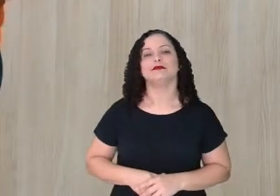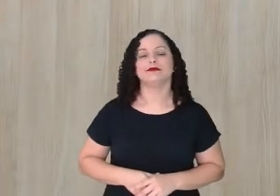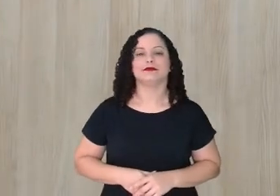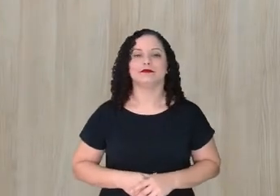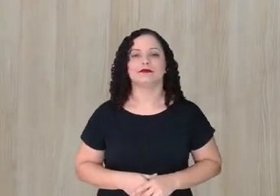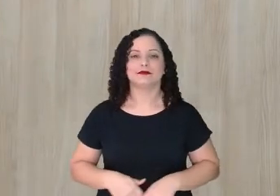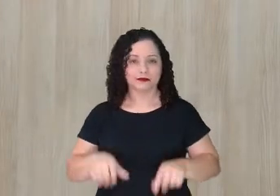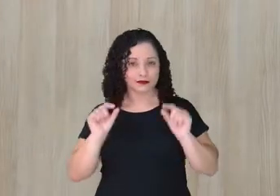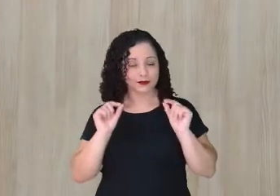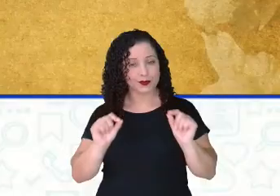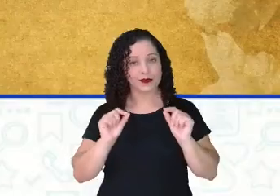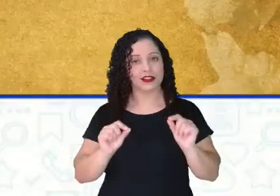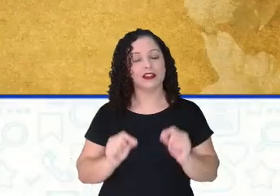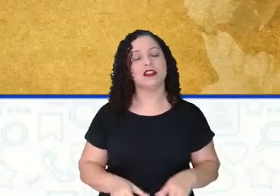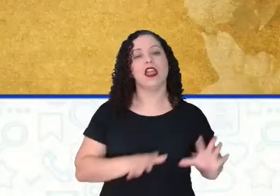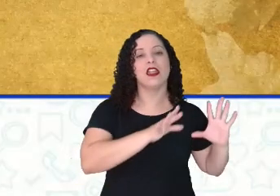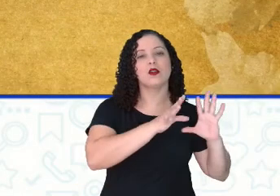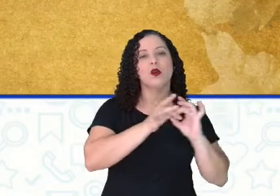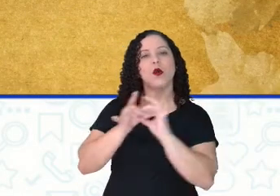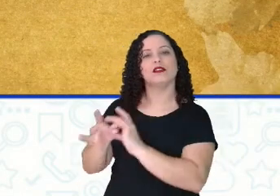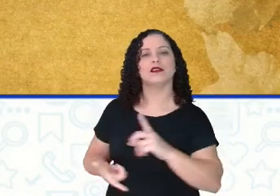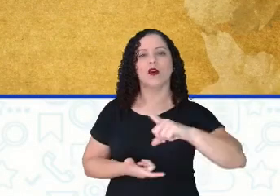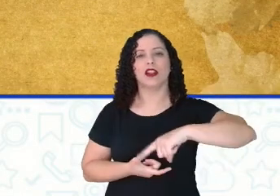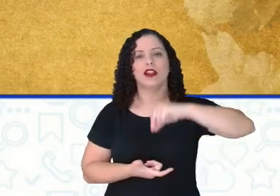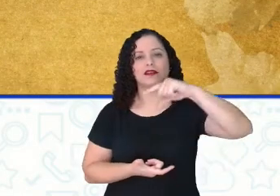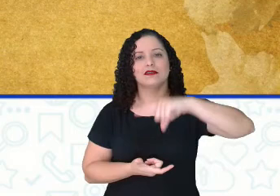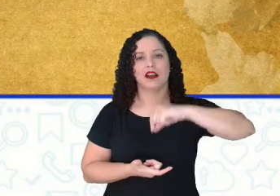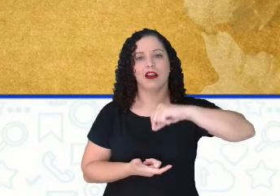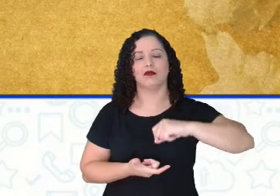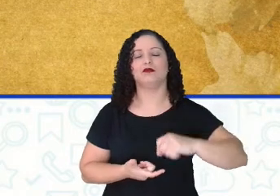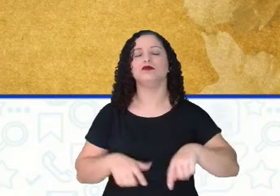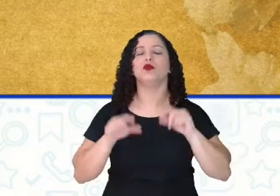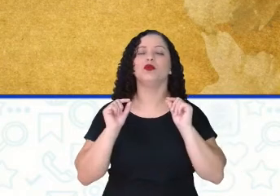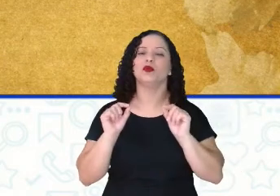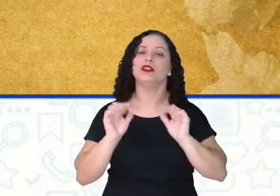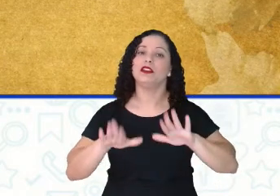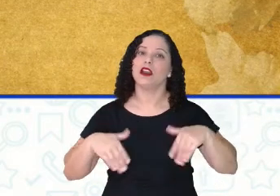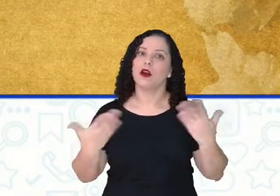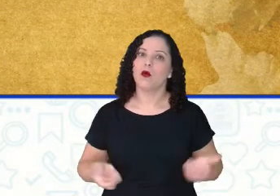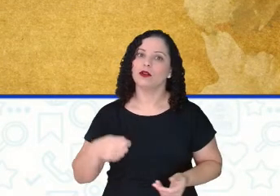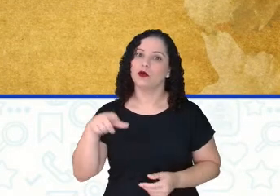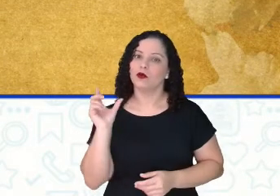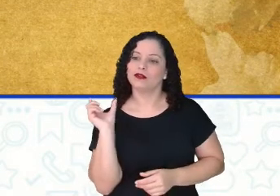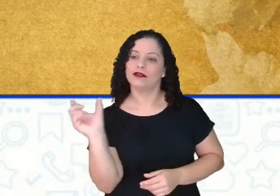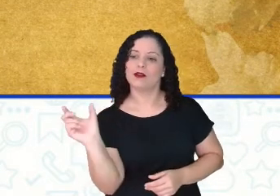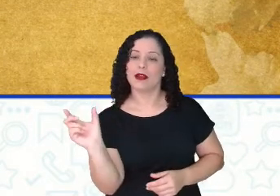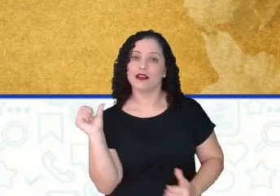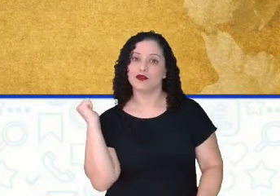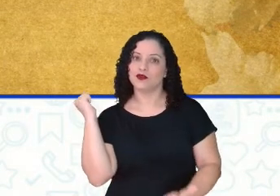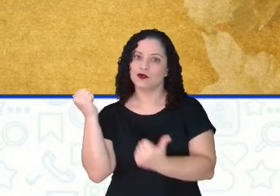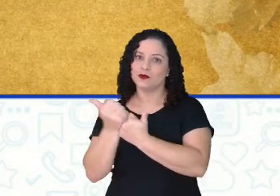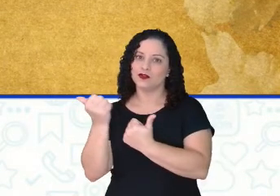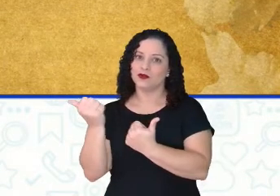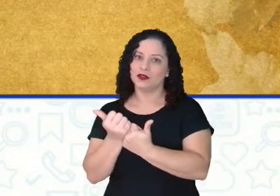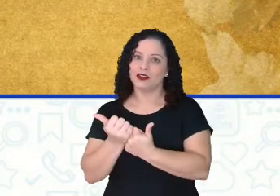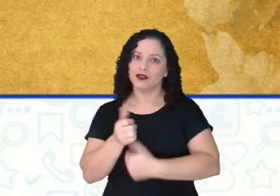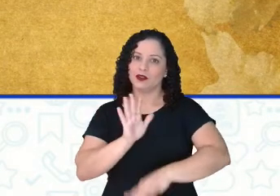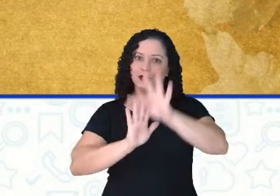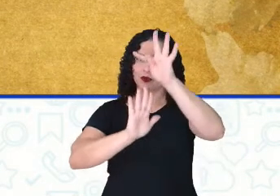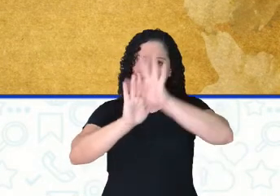Então, coesão lexical ocorre quando um termo é substituído por outro dentro do